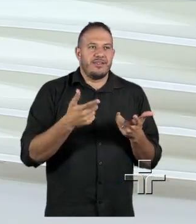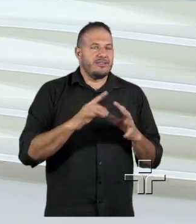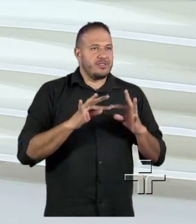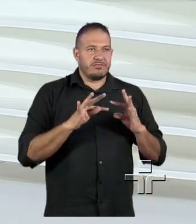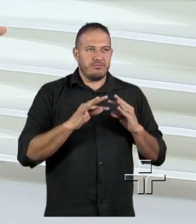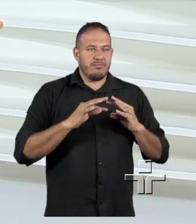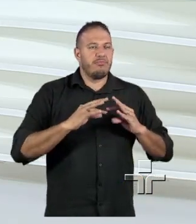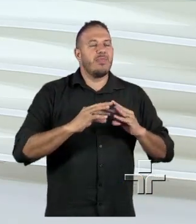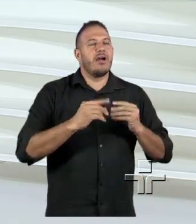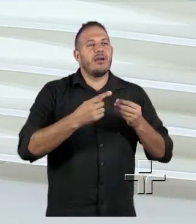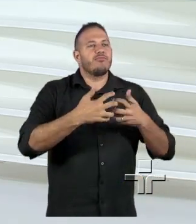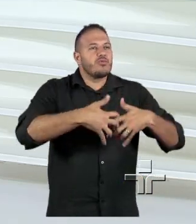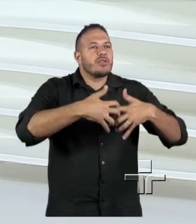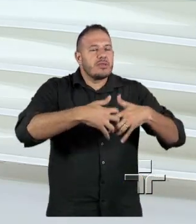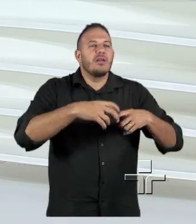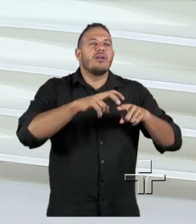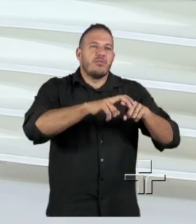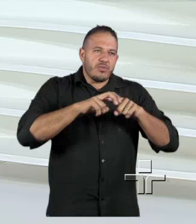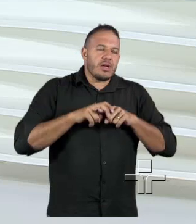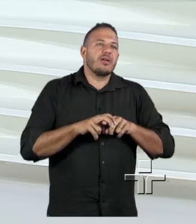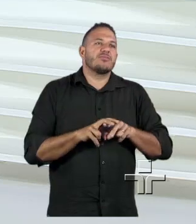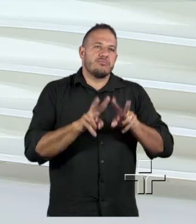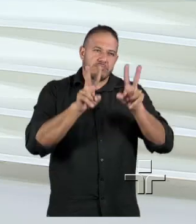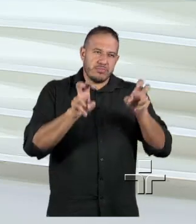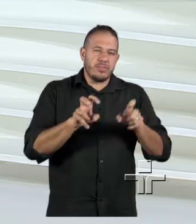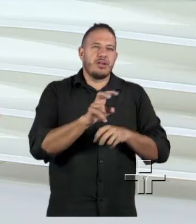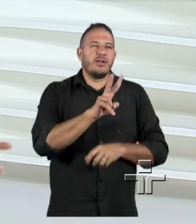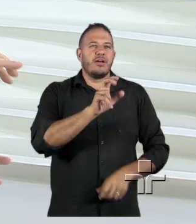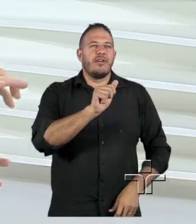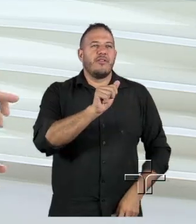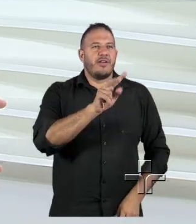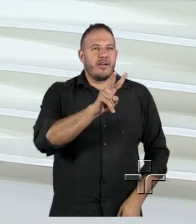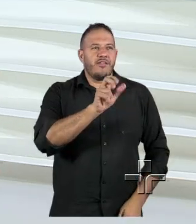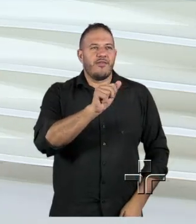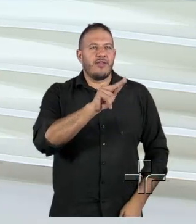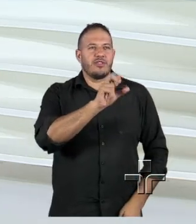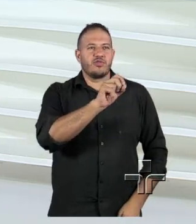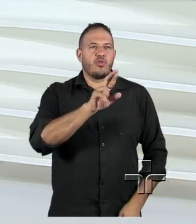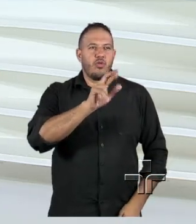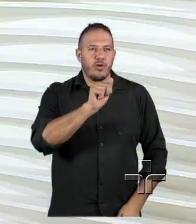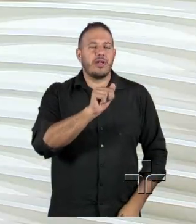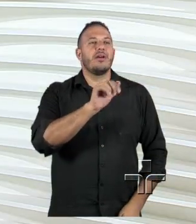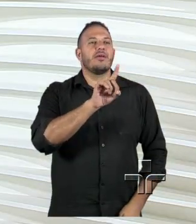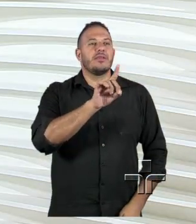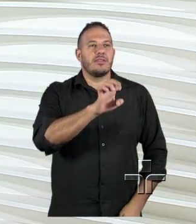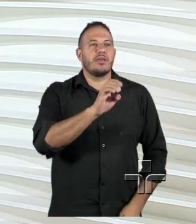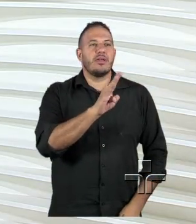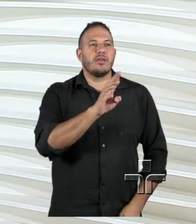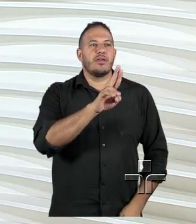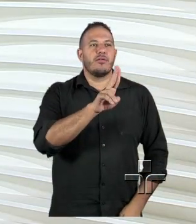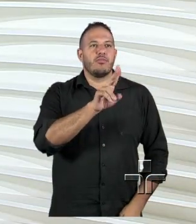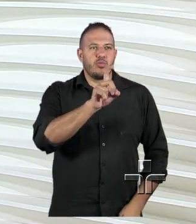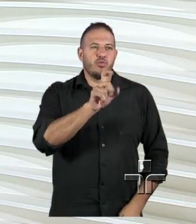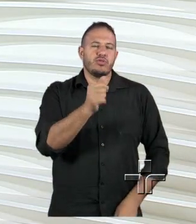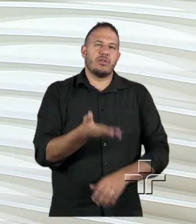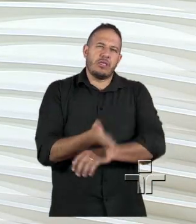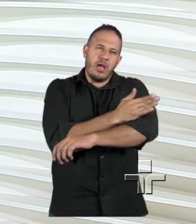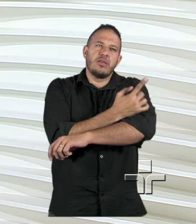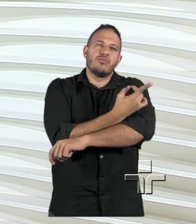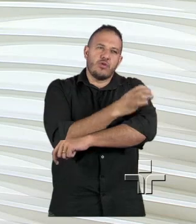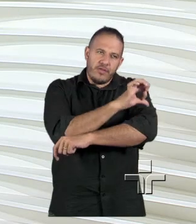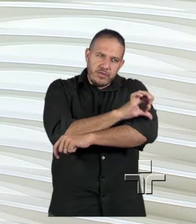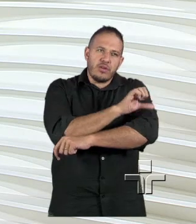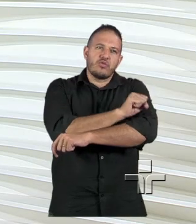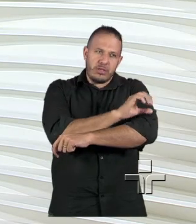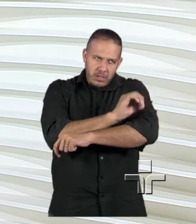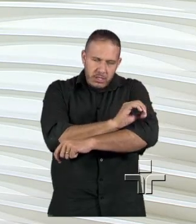processar o cacau por conta da vassoura de bruxa dos anos 80. A lavoura está se reconstituindo, mas ainda não chegou a ser o que era. Né? Então vem